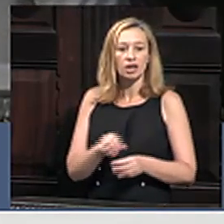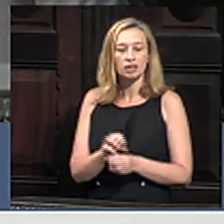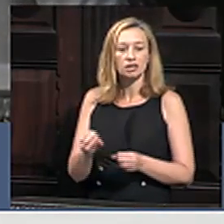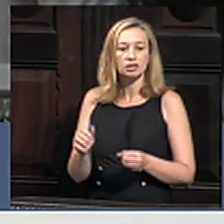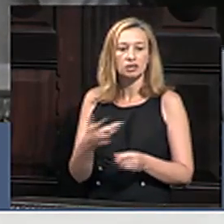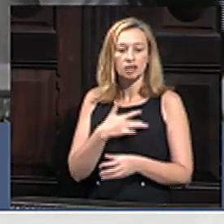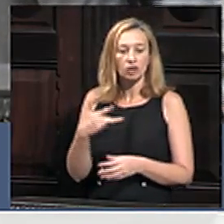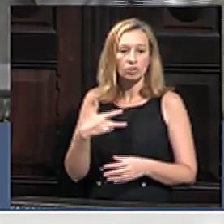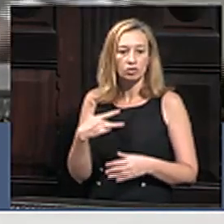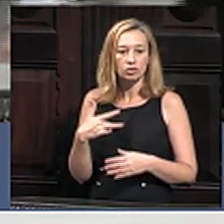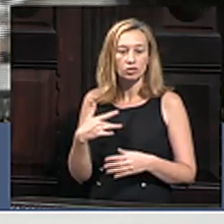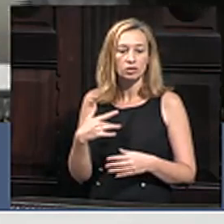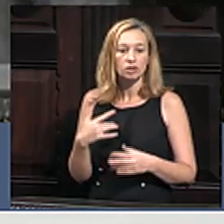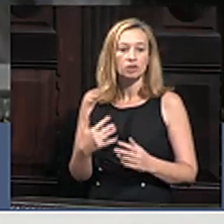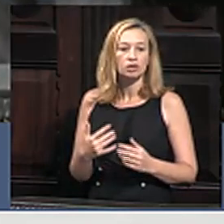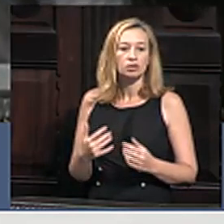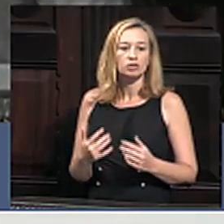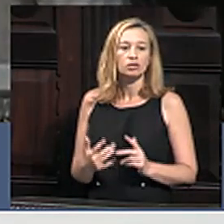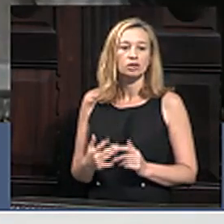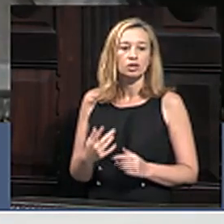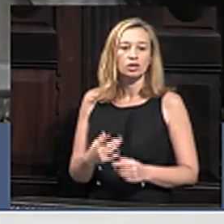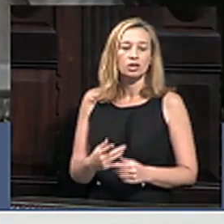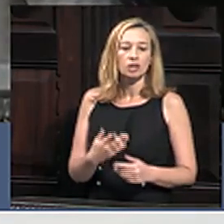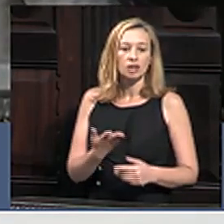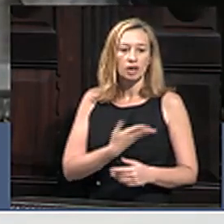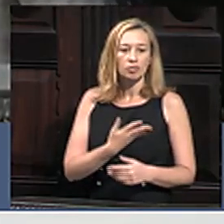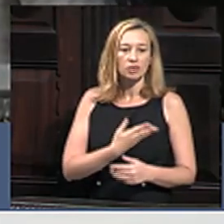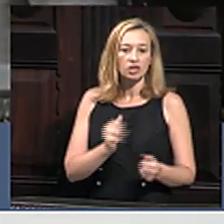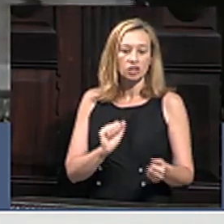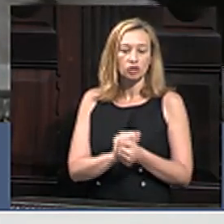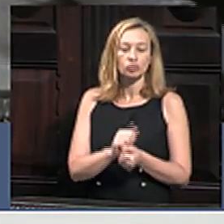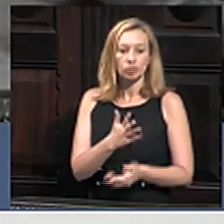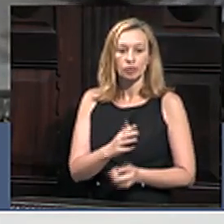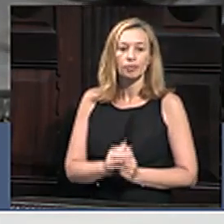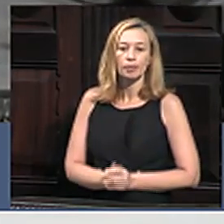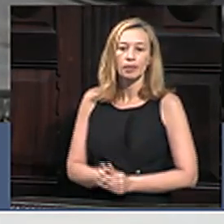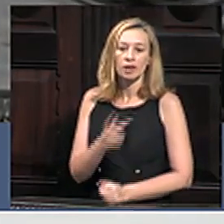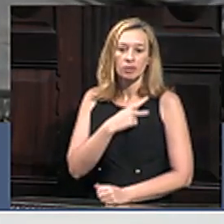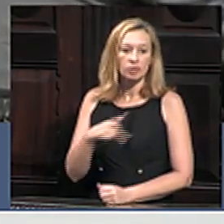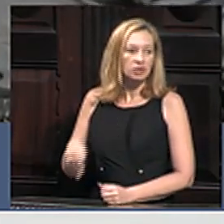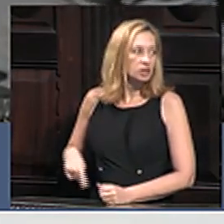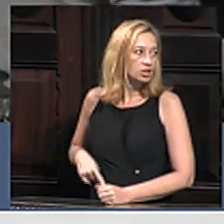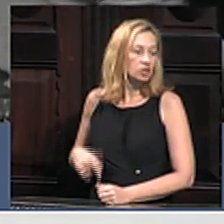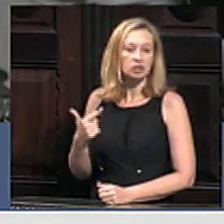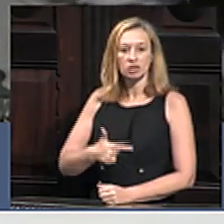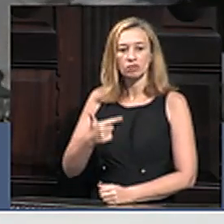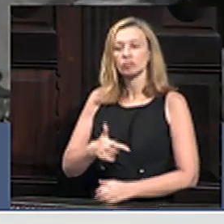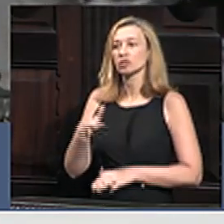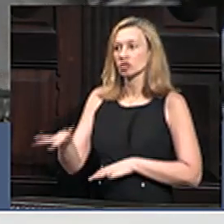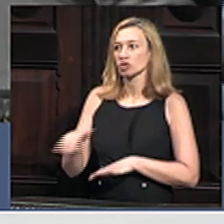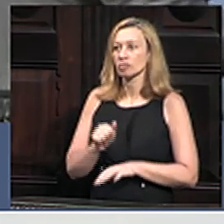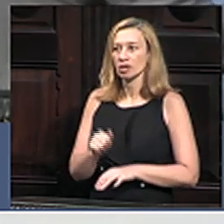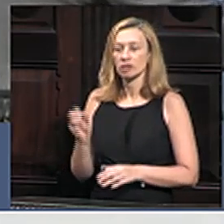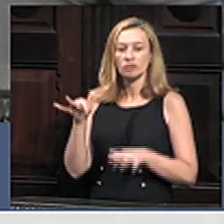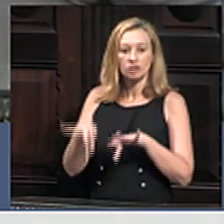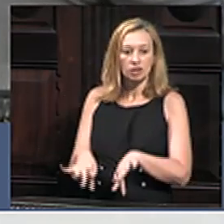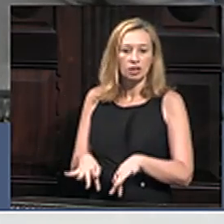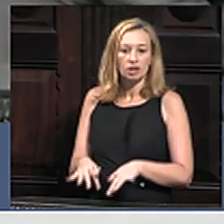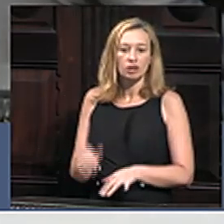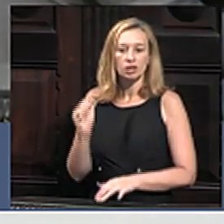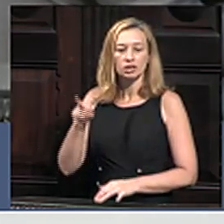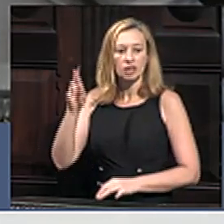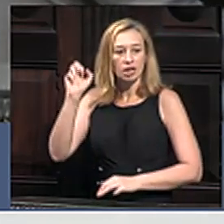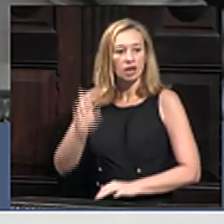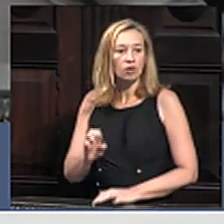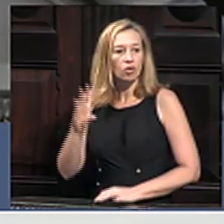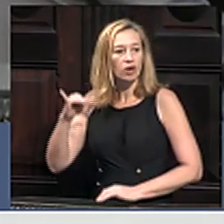qual Vossa Excelência também faz parte. A presidência procederá à segunda chamada nominal, deputado André Correia,